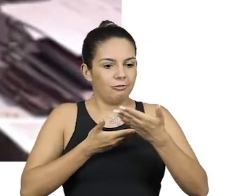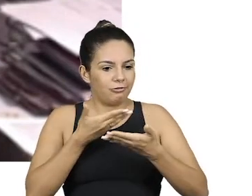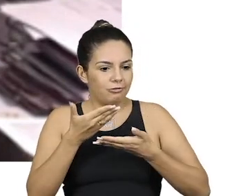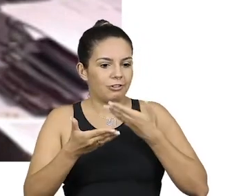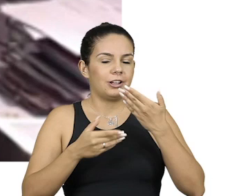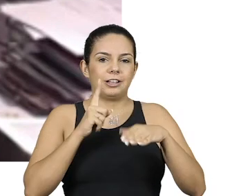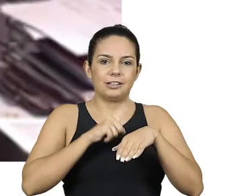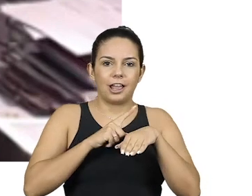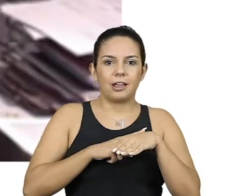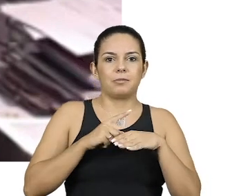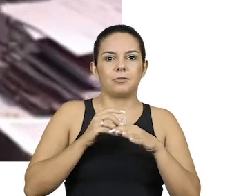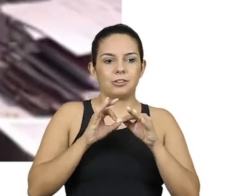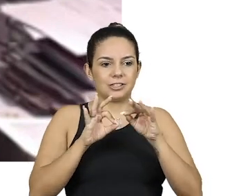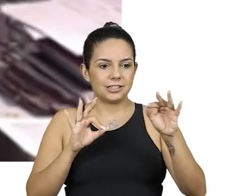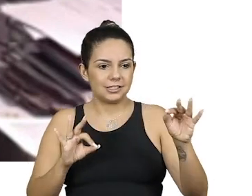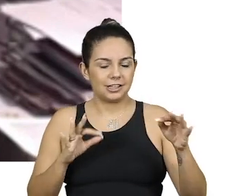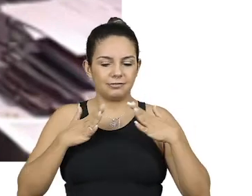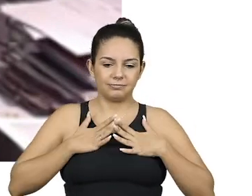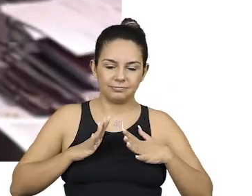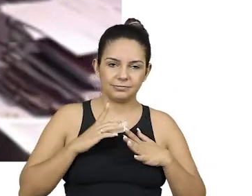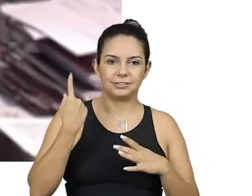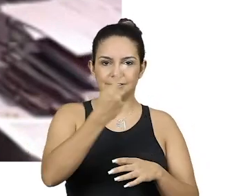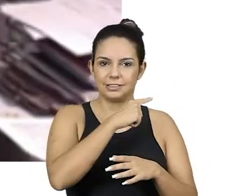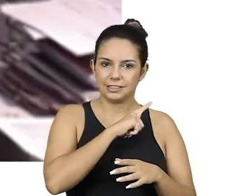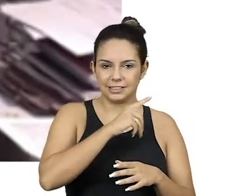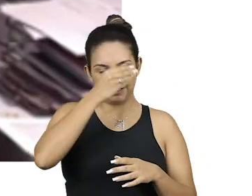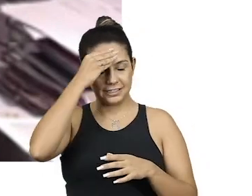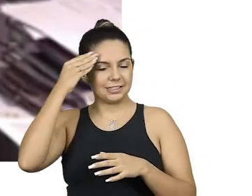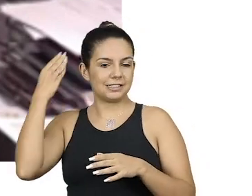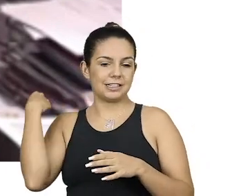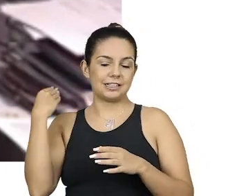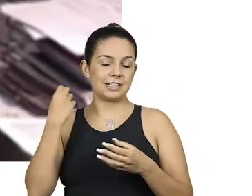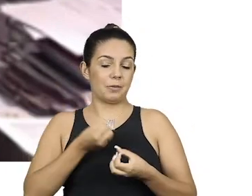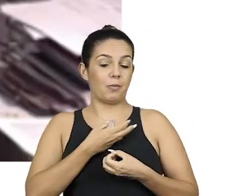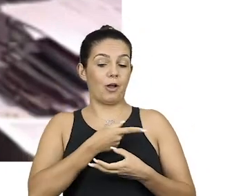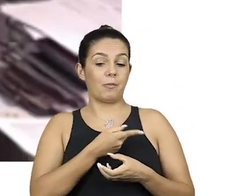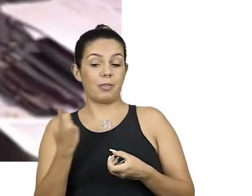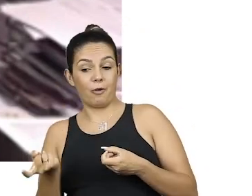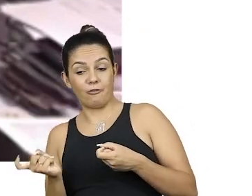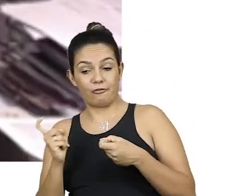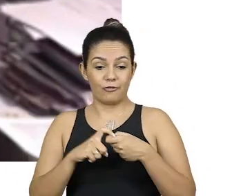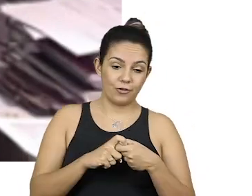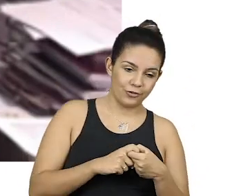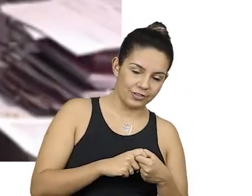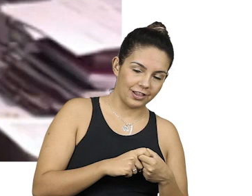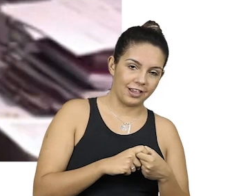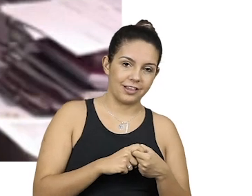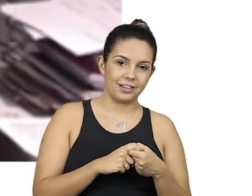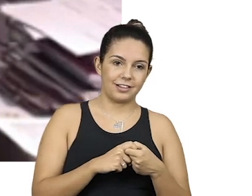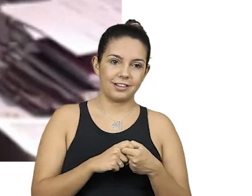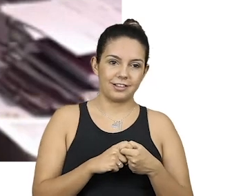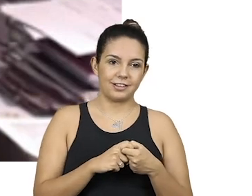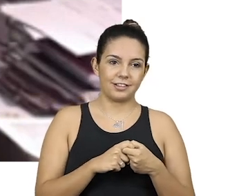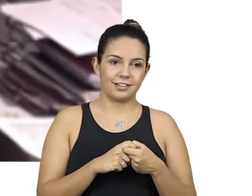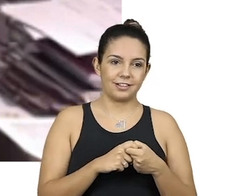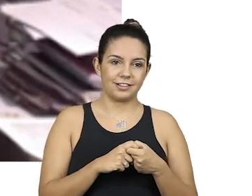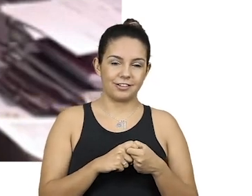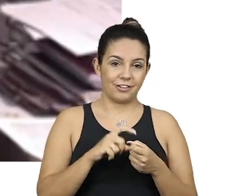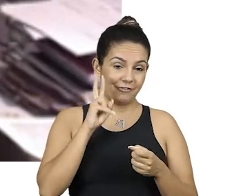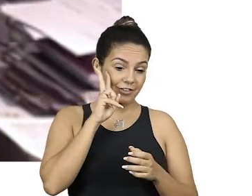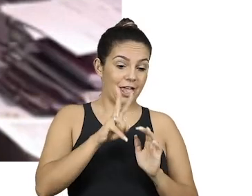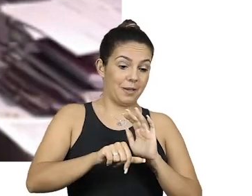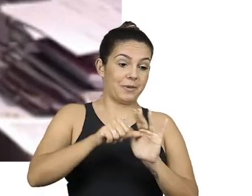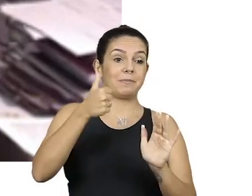de distanciamento. A gente tem que esquecer o poema para voltar a ele como se o visse pela primeira